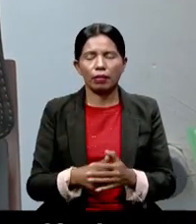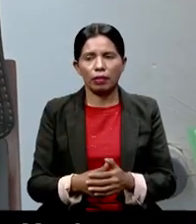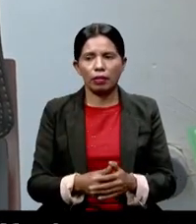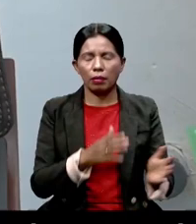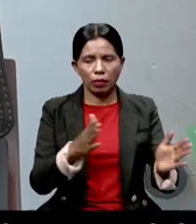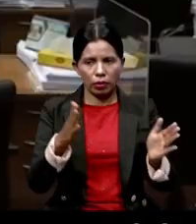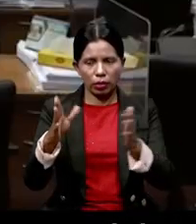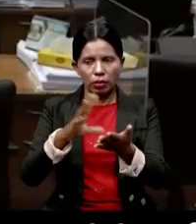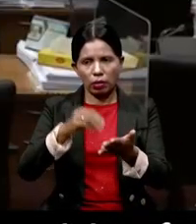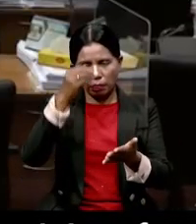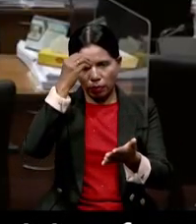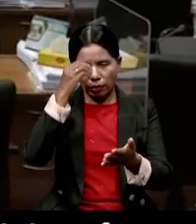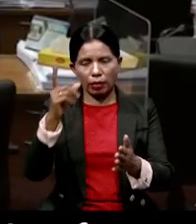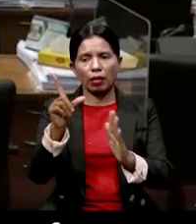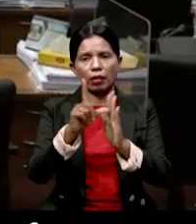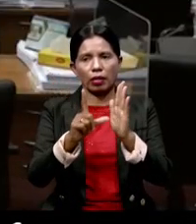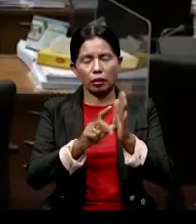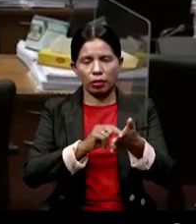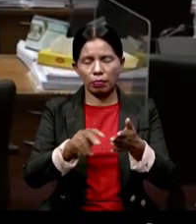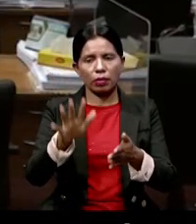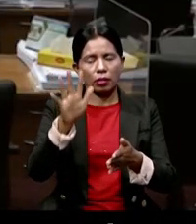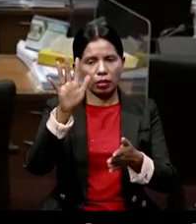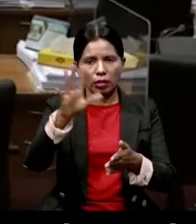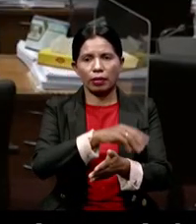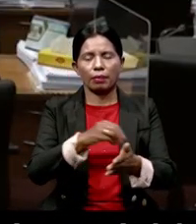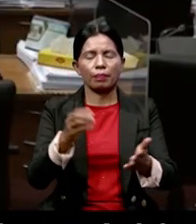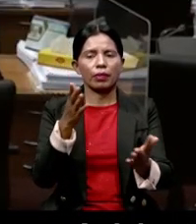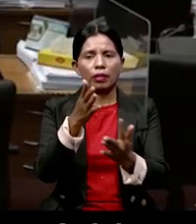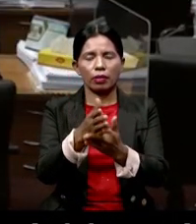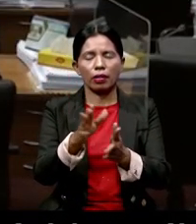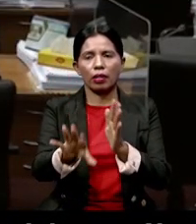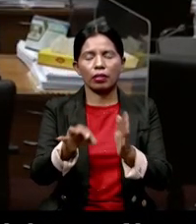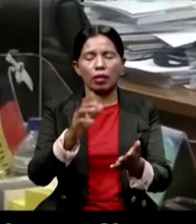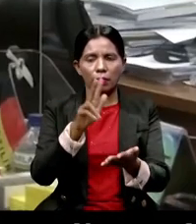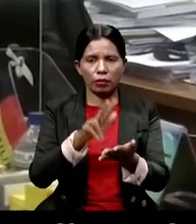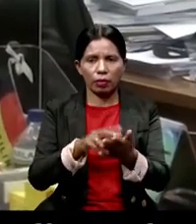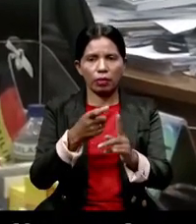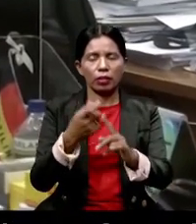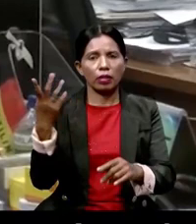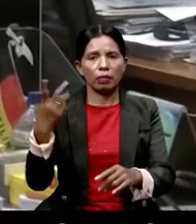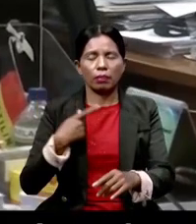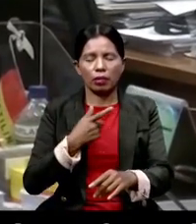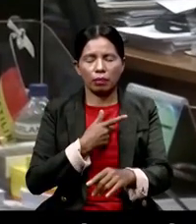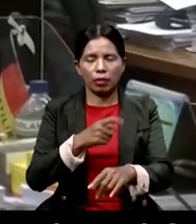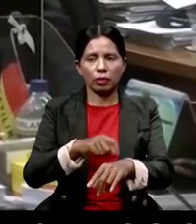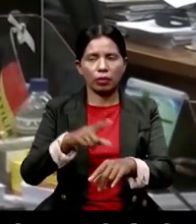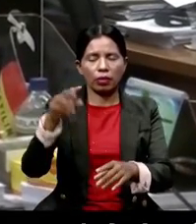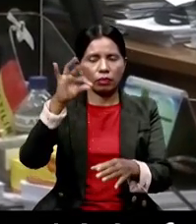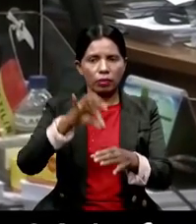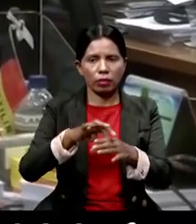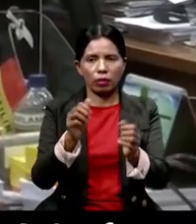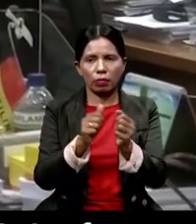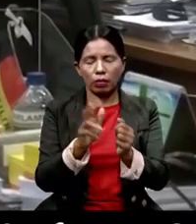processo de aprendizagem. Lei número Lima para a sexta, primeira alteração, né? Reta na aprovação e Parlamento Nacional, ou votos a favor, tolo